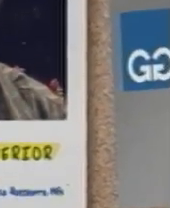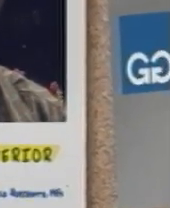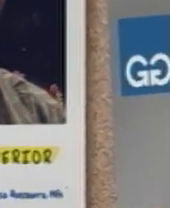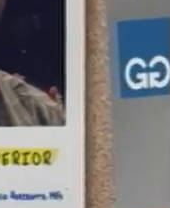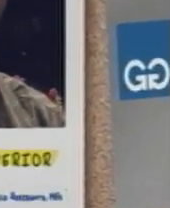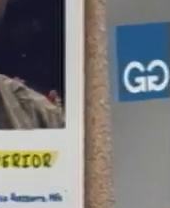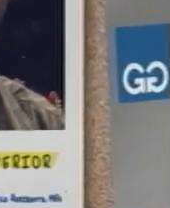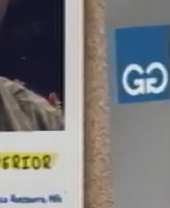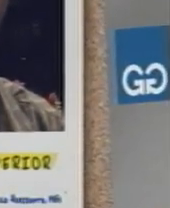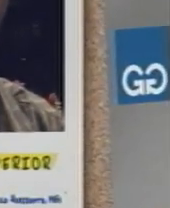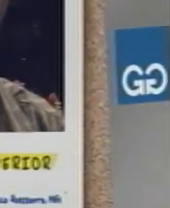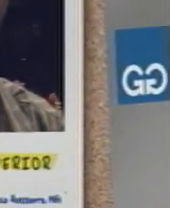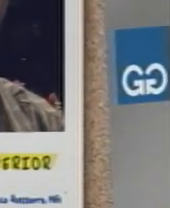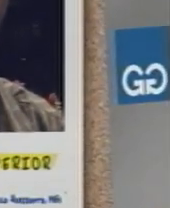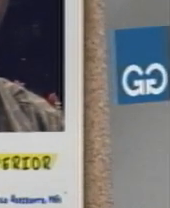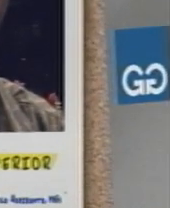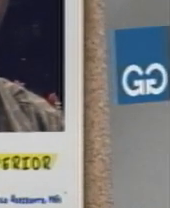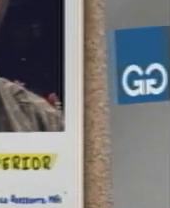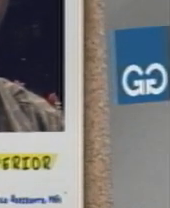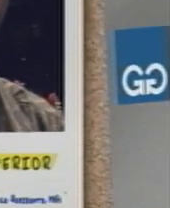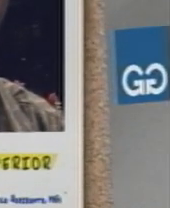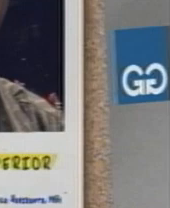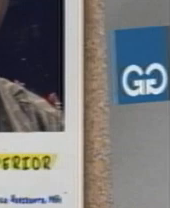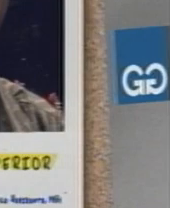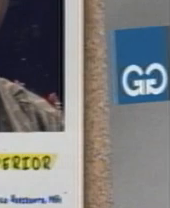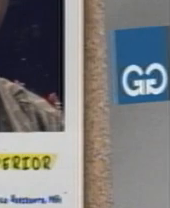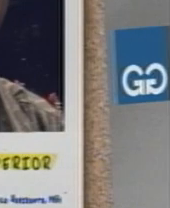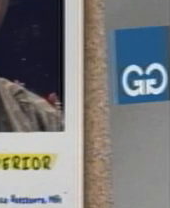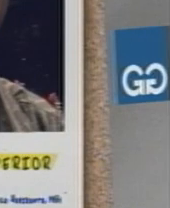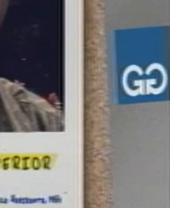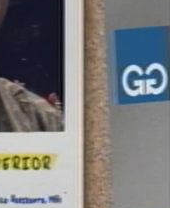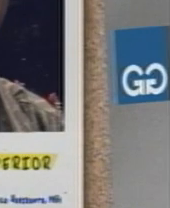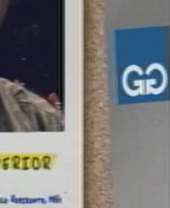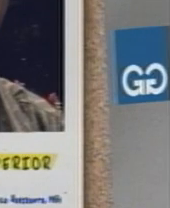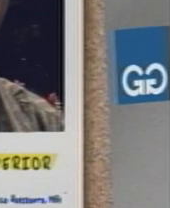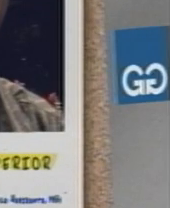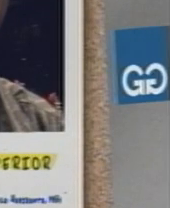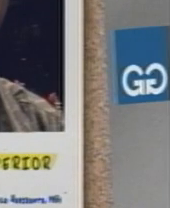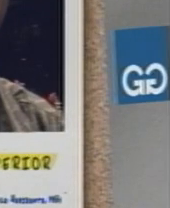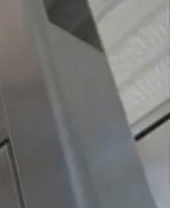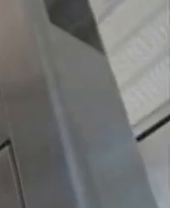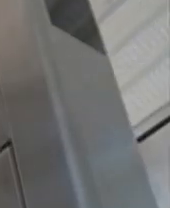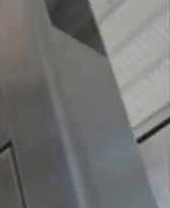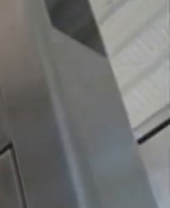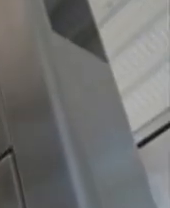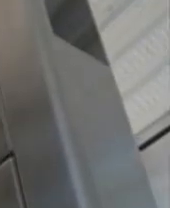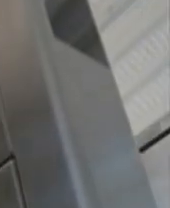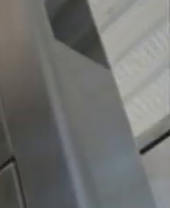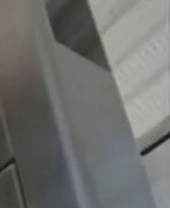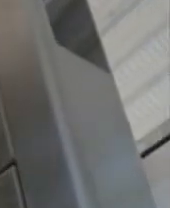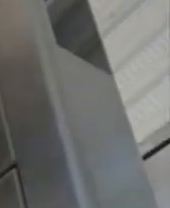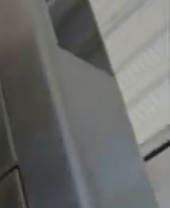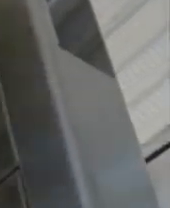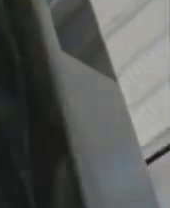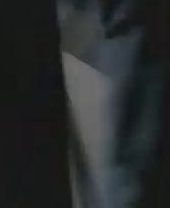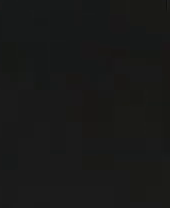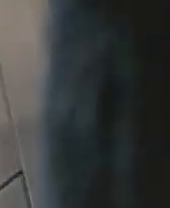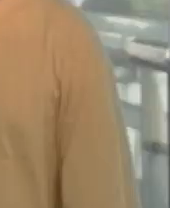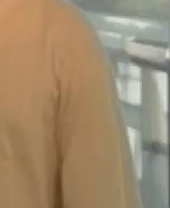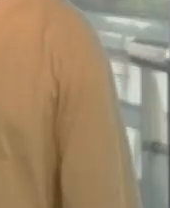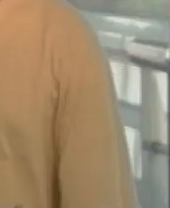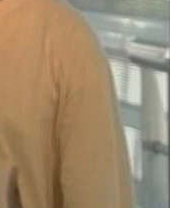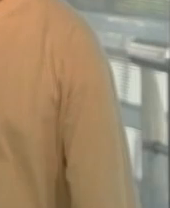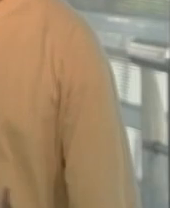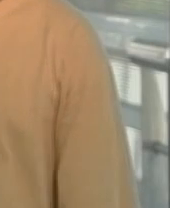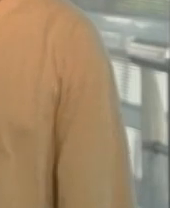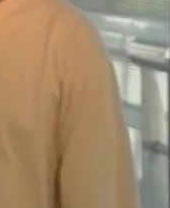Mini-usinas solares fotovoltaicas em sistemas de transporte rápido por ônibus BRT. A ideia da minha pesquisa surgiu a